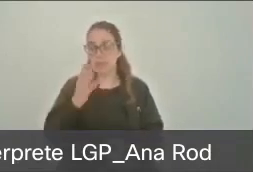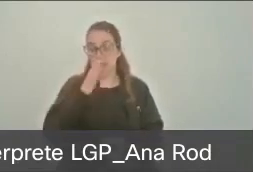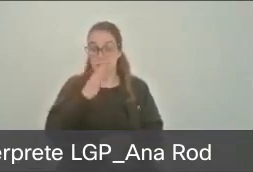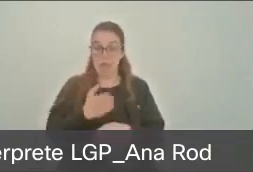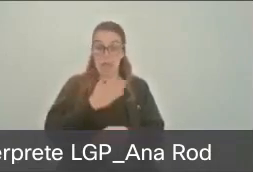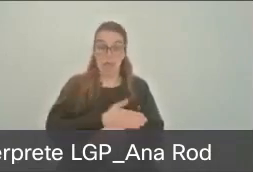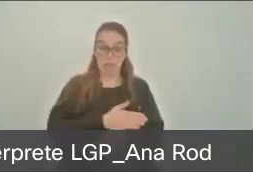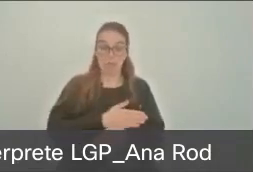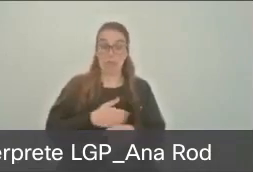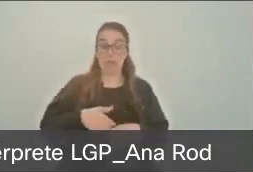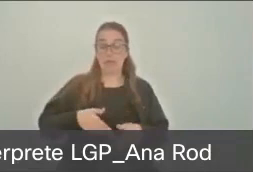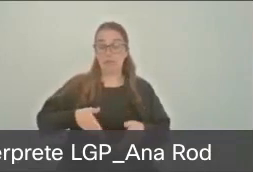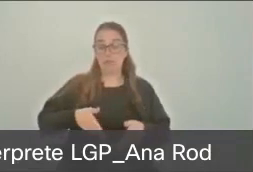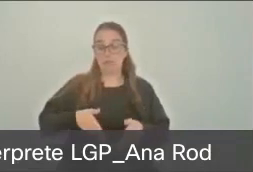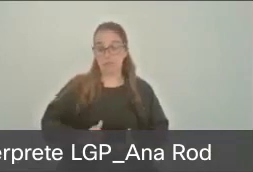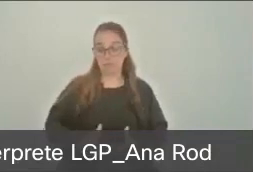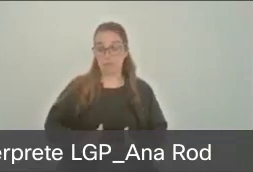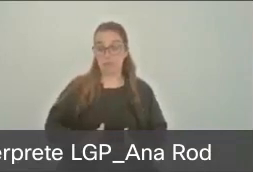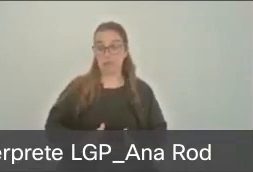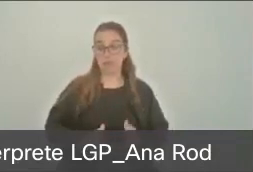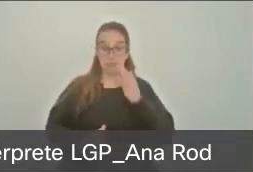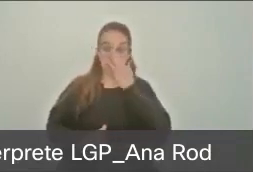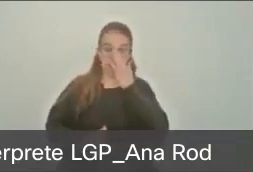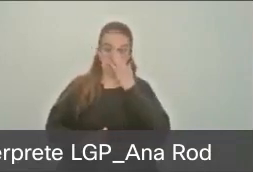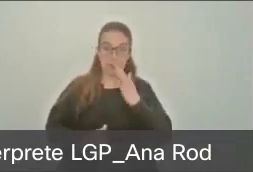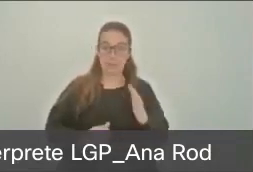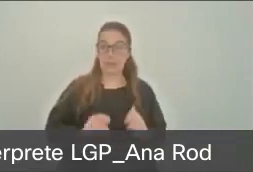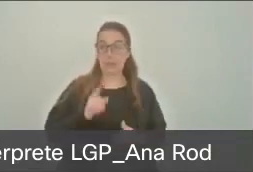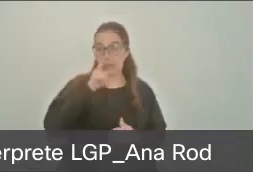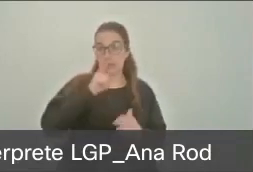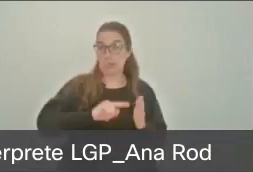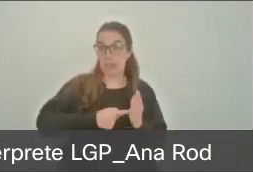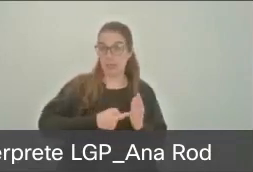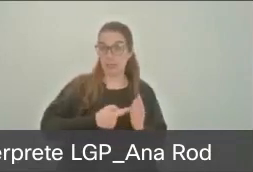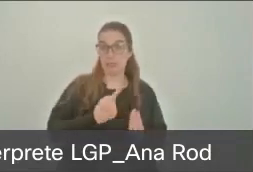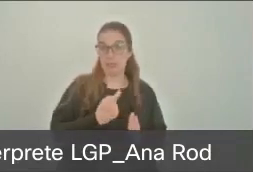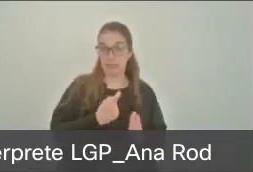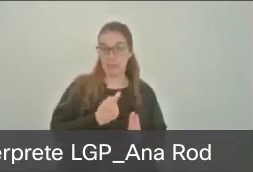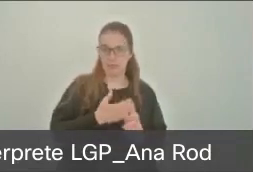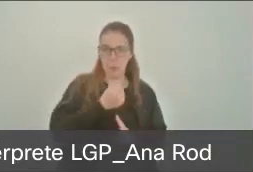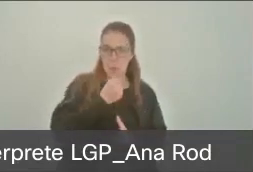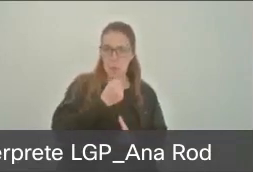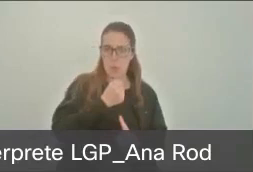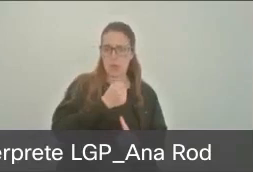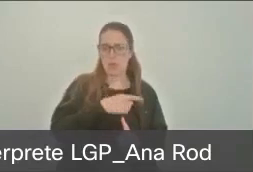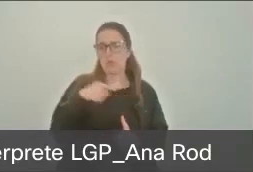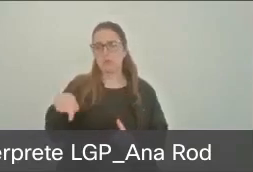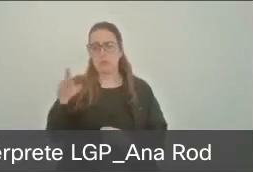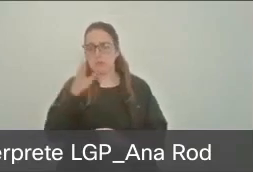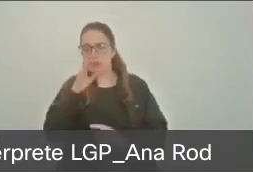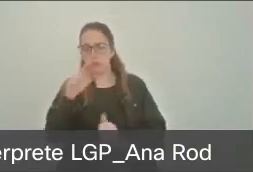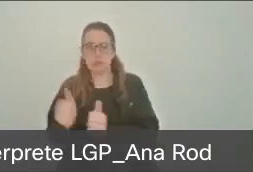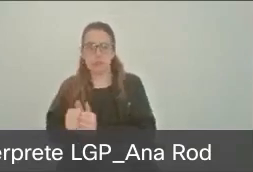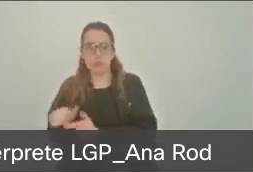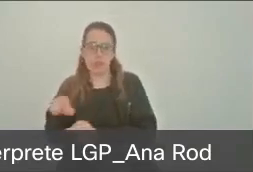previamente à realização do parto, se teria que realizar o teste de rastreio à Covid, e se esse teste era garantido pelo prestador,